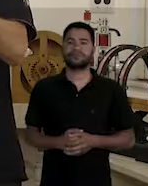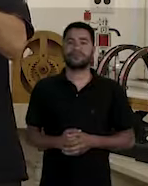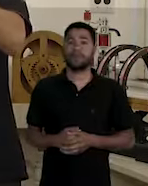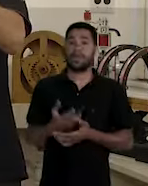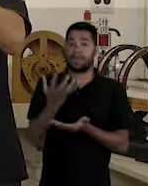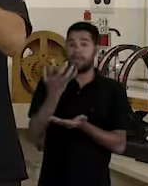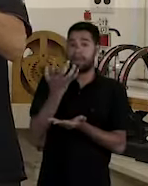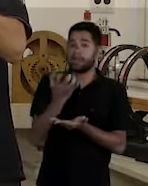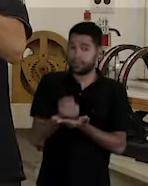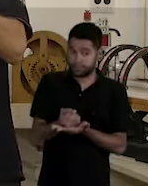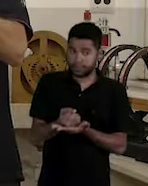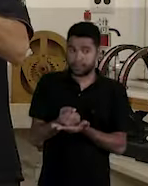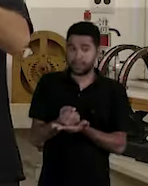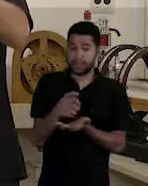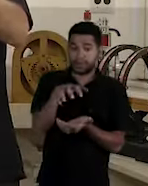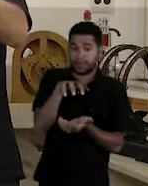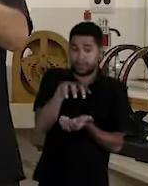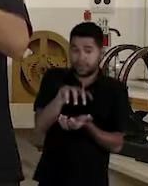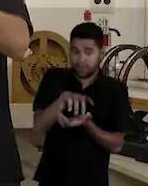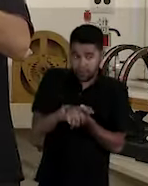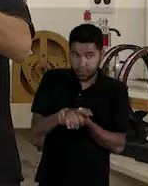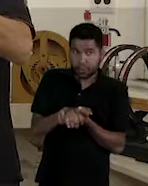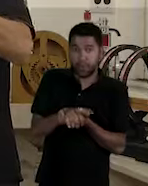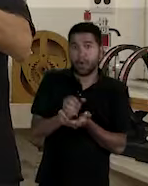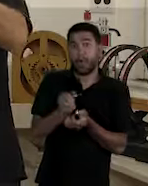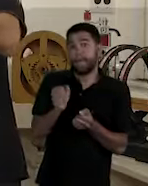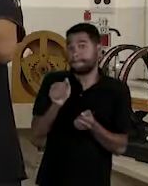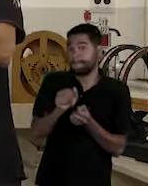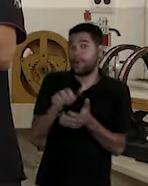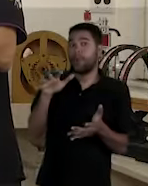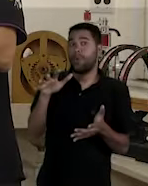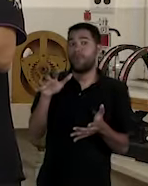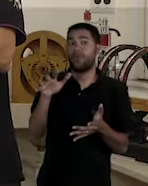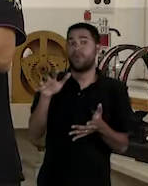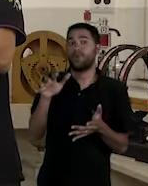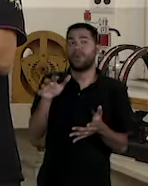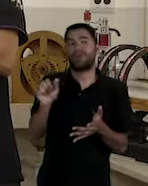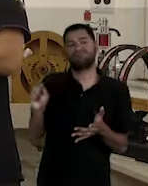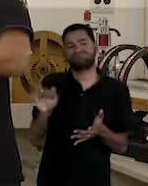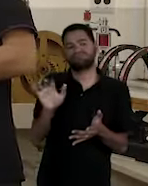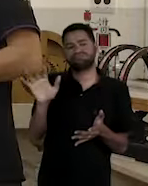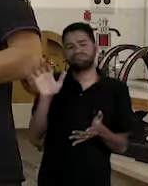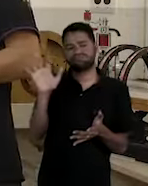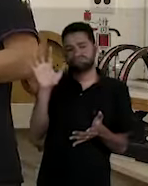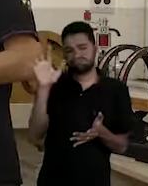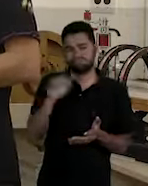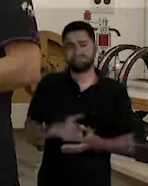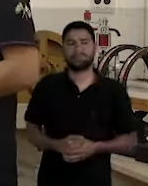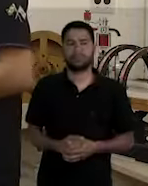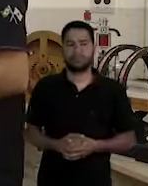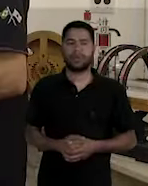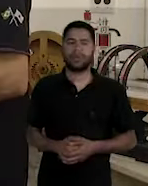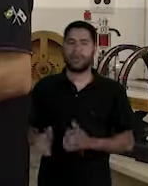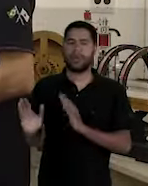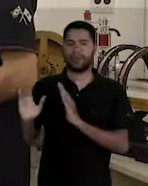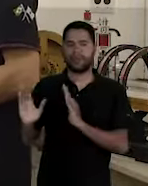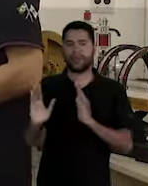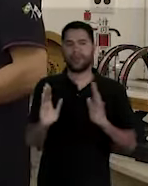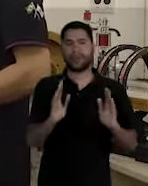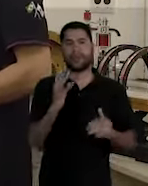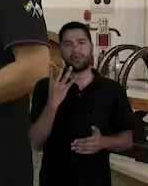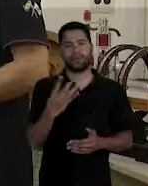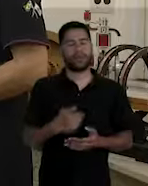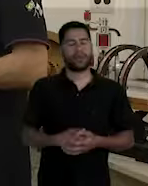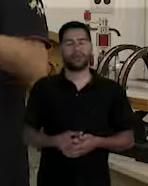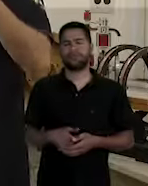aspira, comprime, explode e eu tenho a exaustão. Motor de 4 tempos. É o